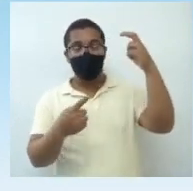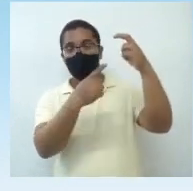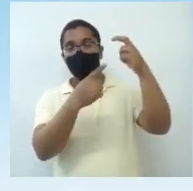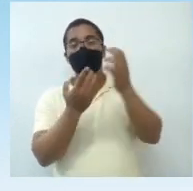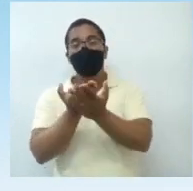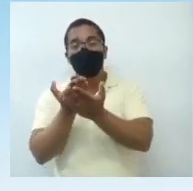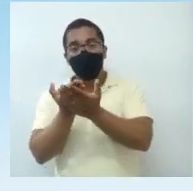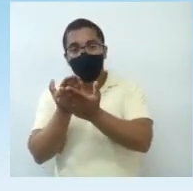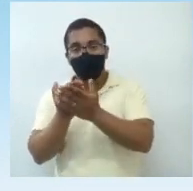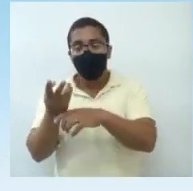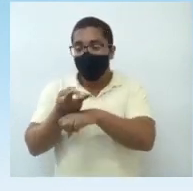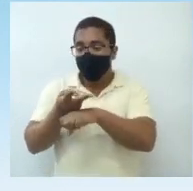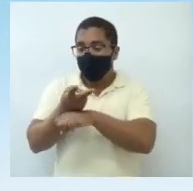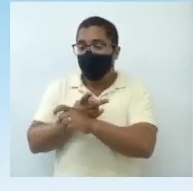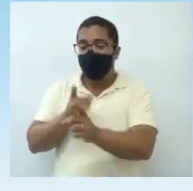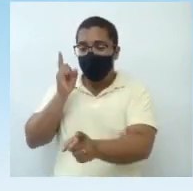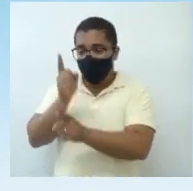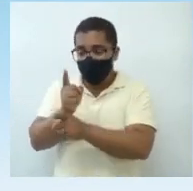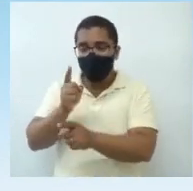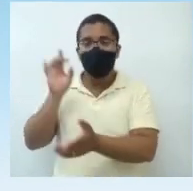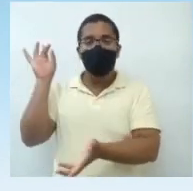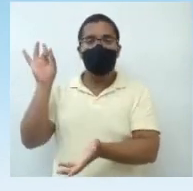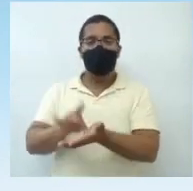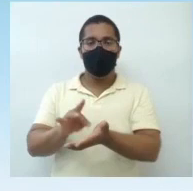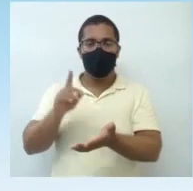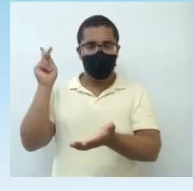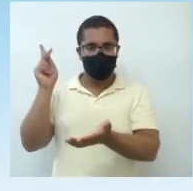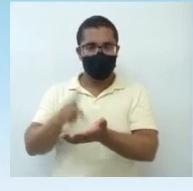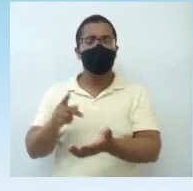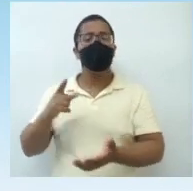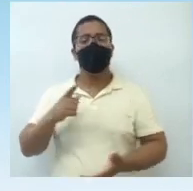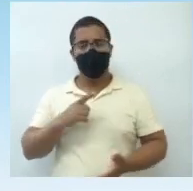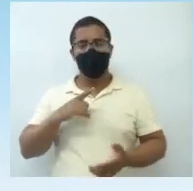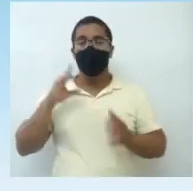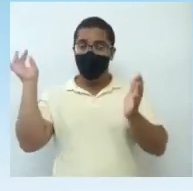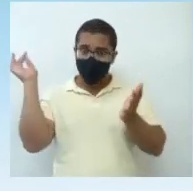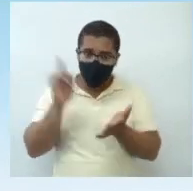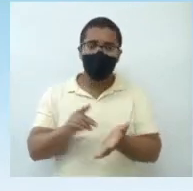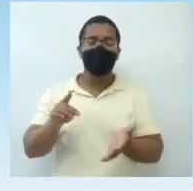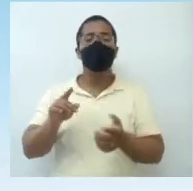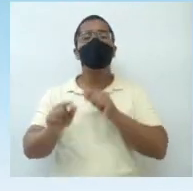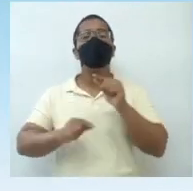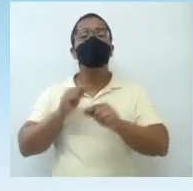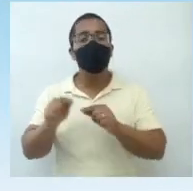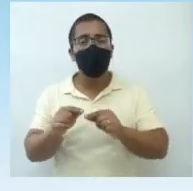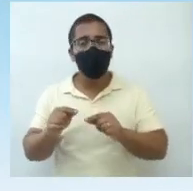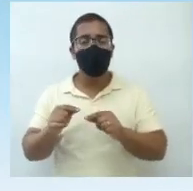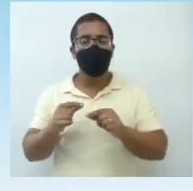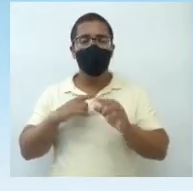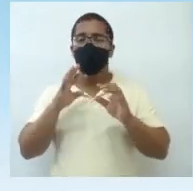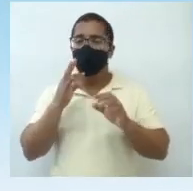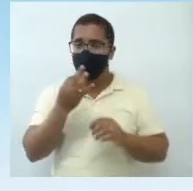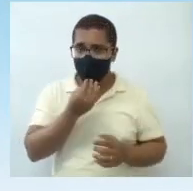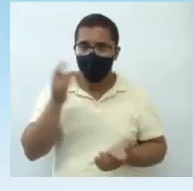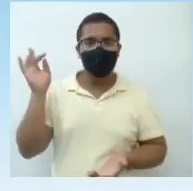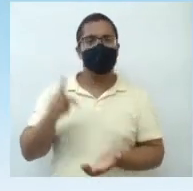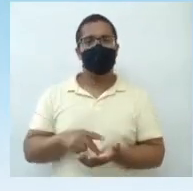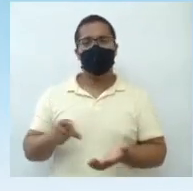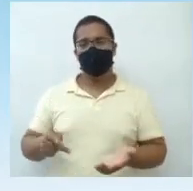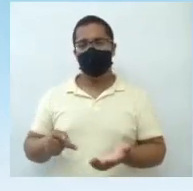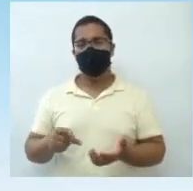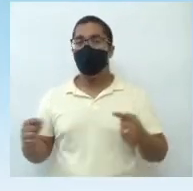se estudar disse buscar a verdade de conhecer aquilo que o Real o conhecimento verdadeiro o